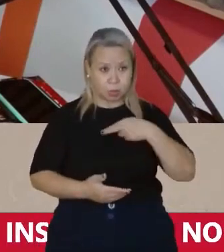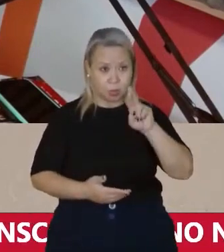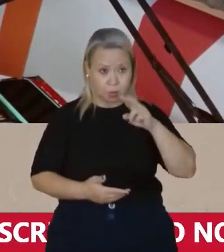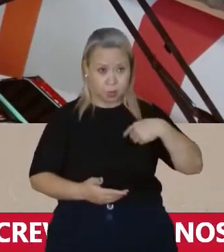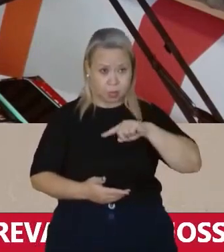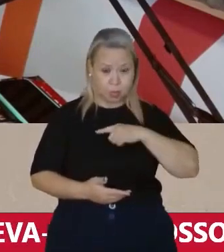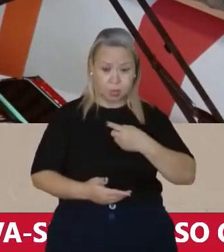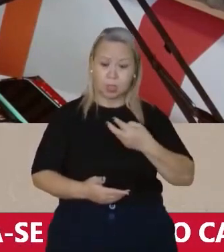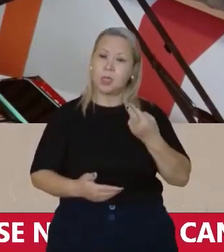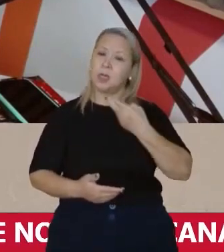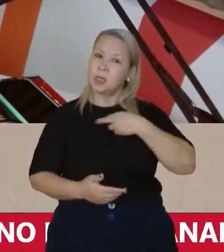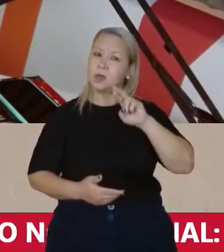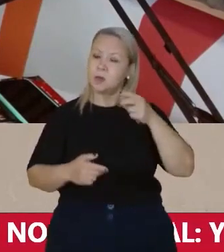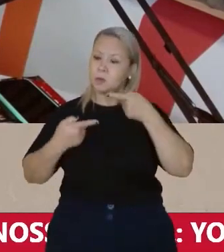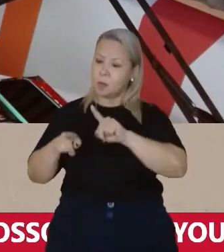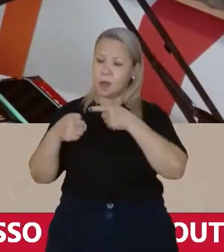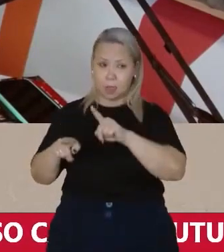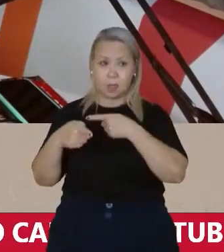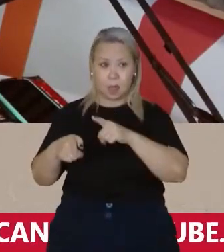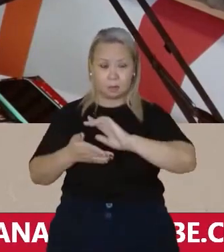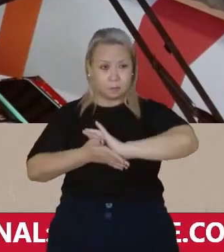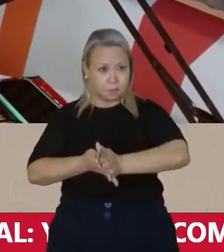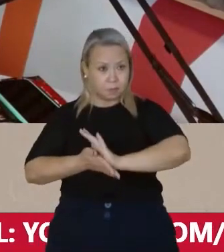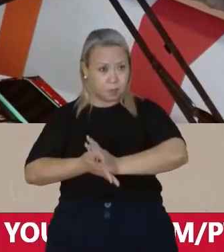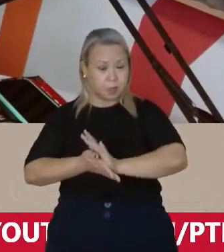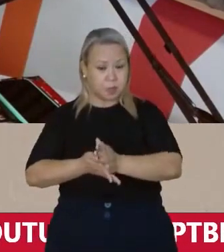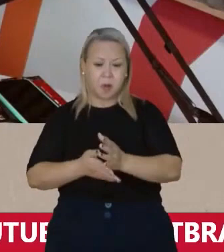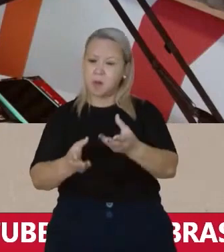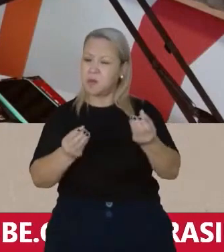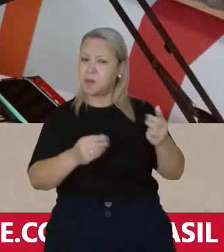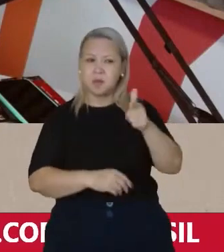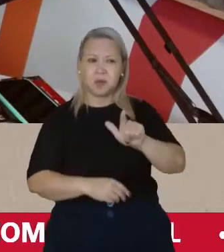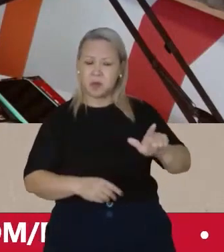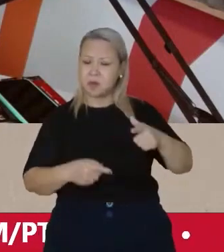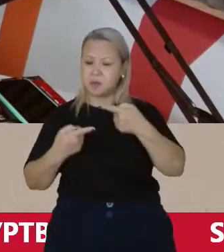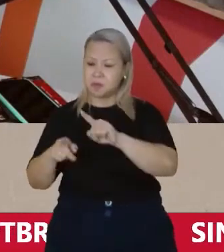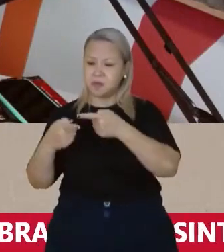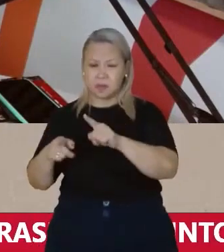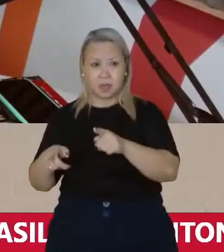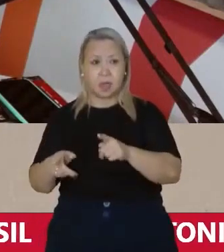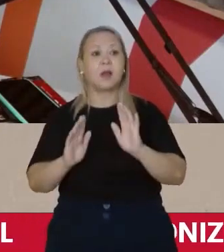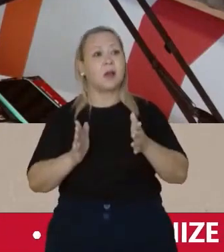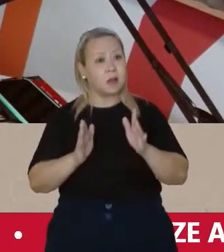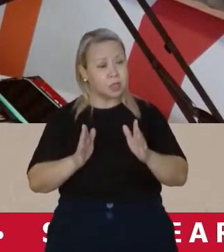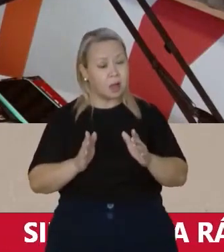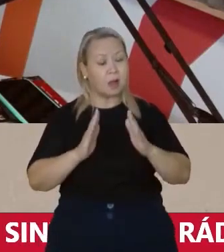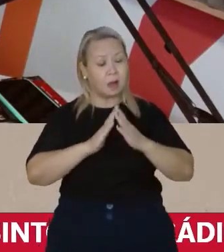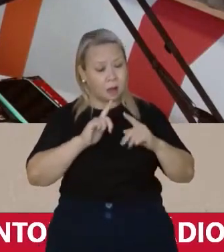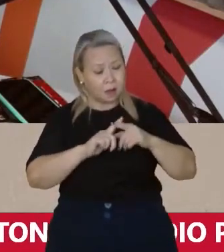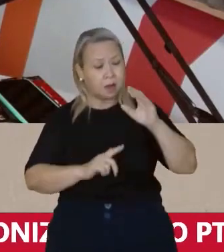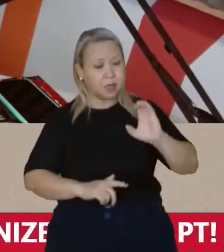as religiões que são atacadas, porque nós somos atacados, mas também tem outros atacados. Aqui no Rio de Janeiro, atacaram a Igreja